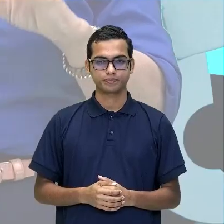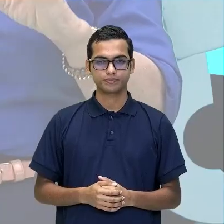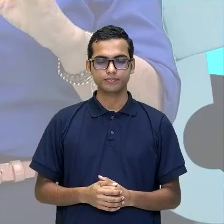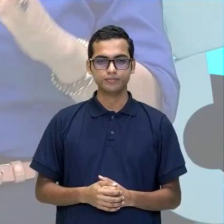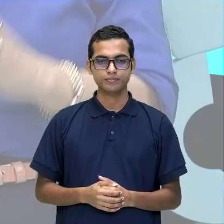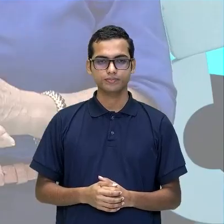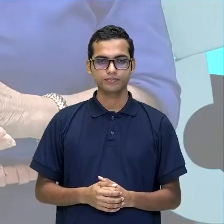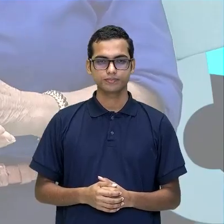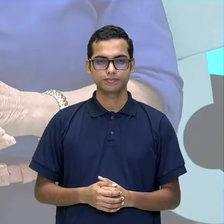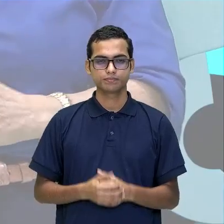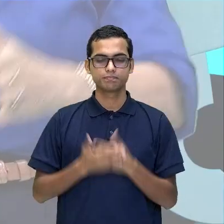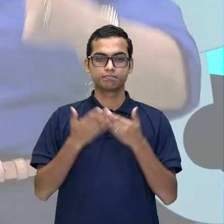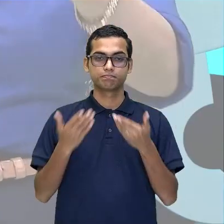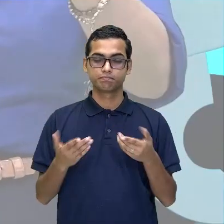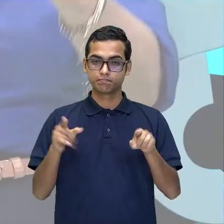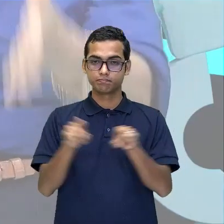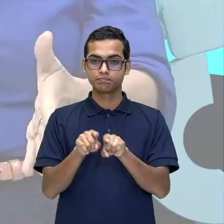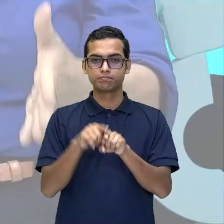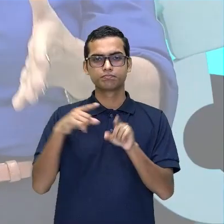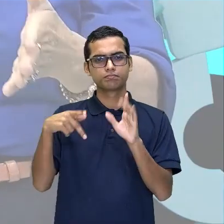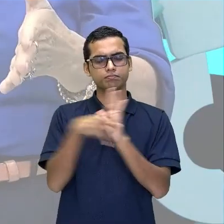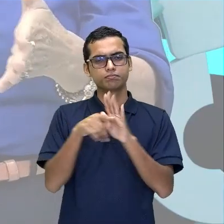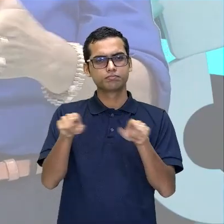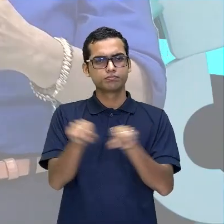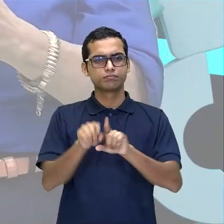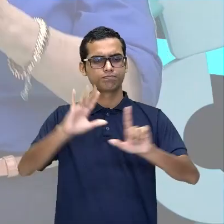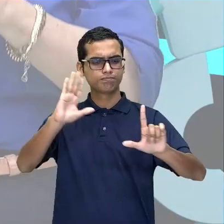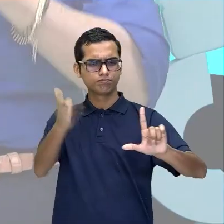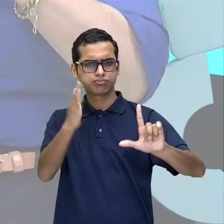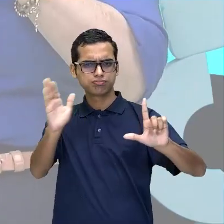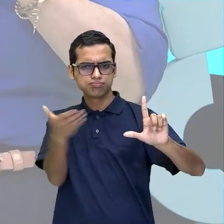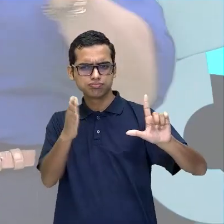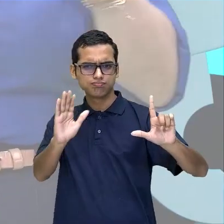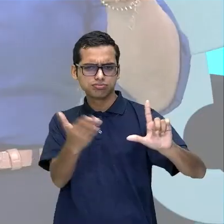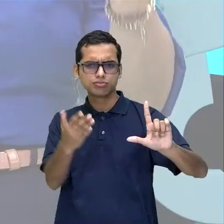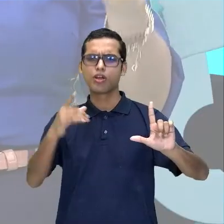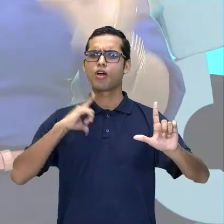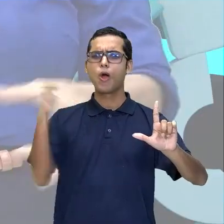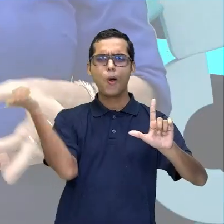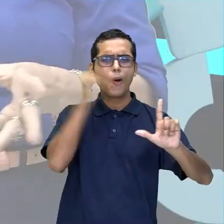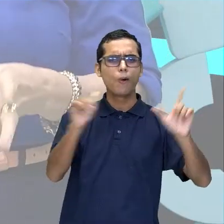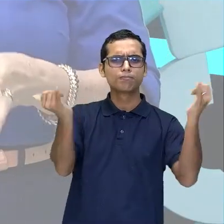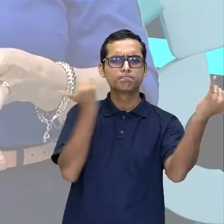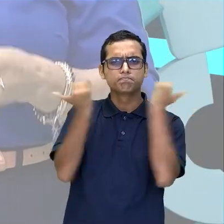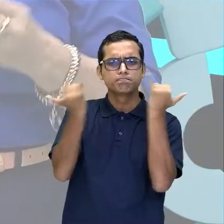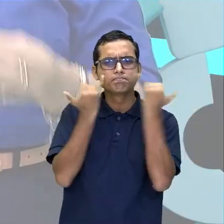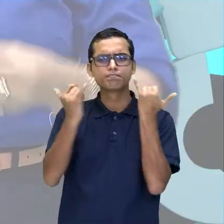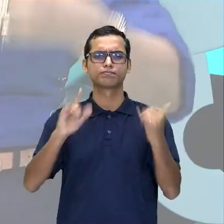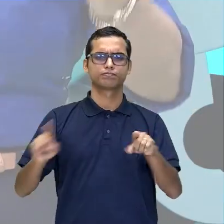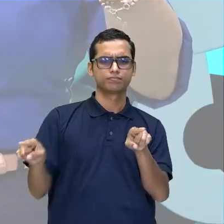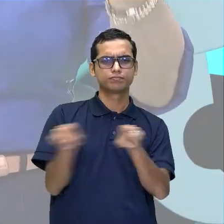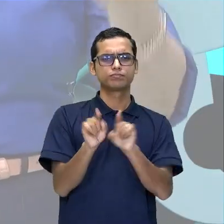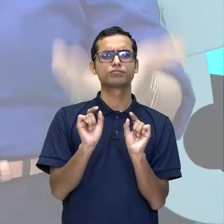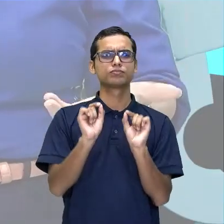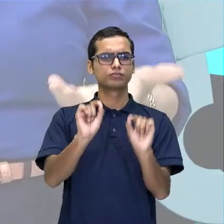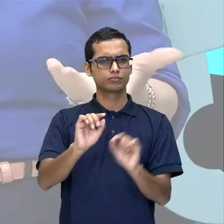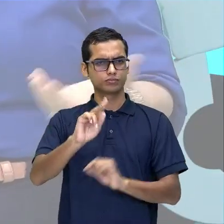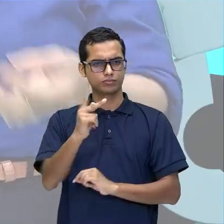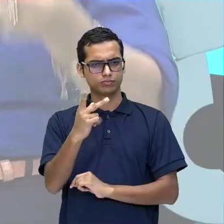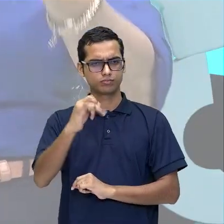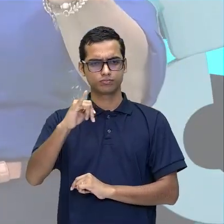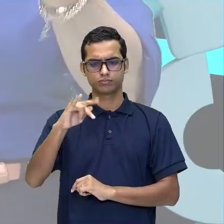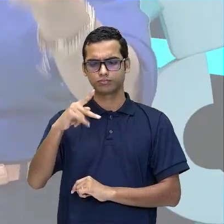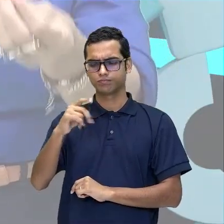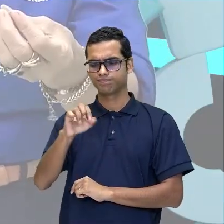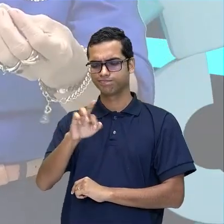podemos apontar como o acesso às informações. Então, uma das contribuições valiosas é que as